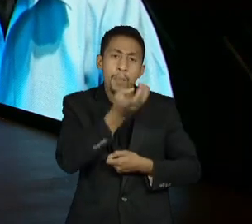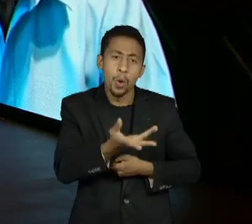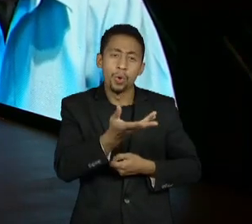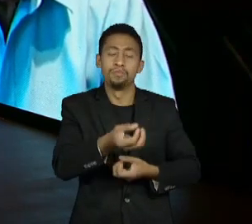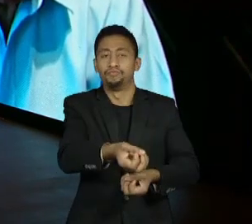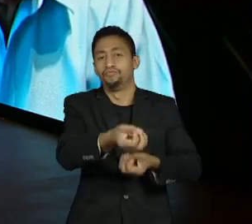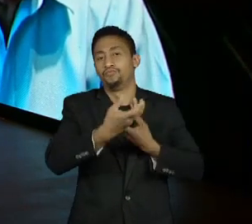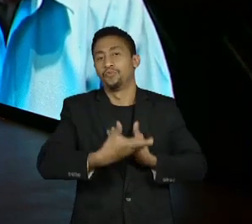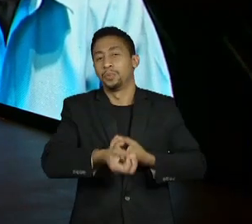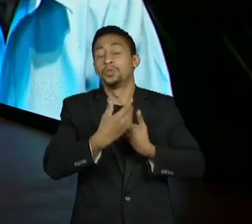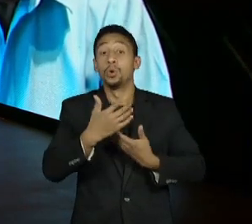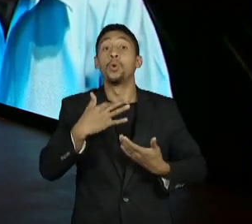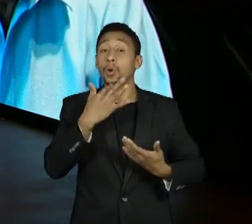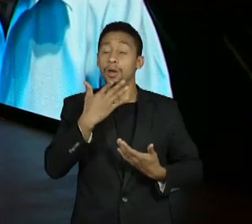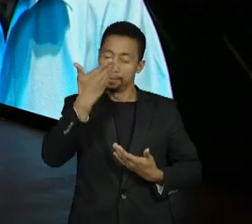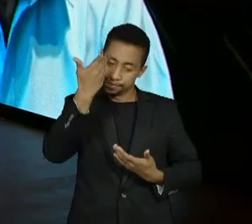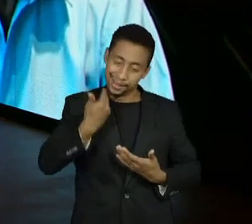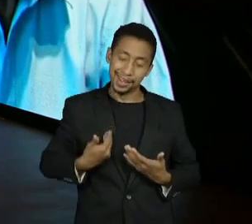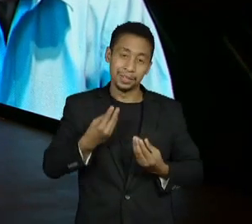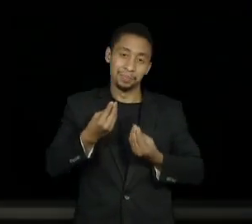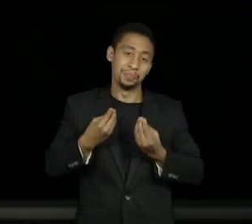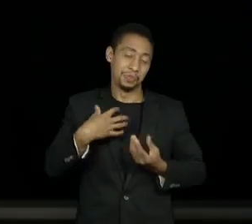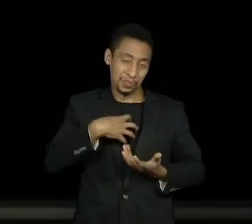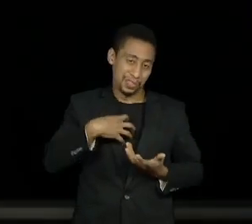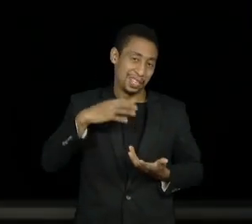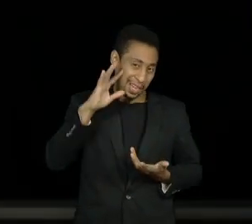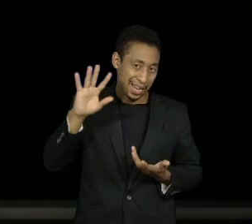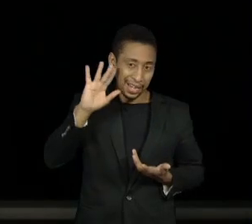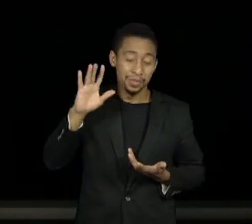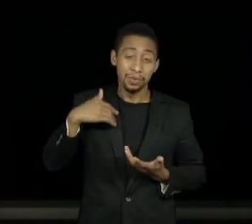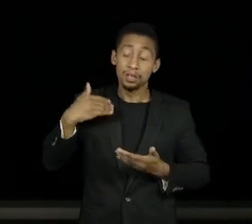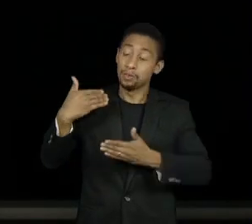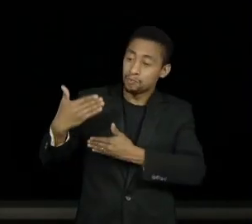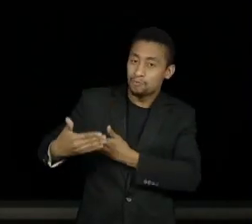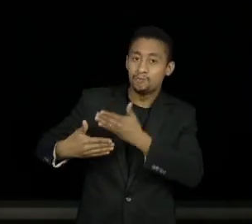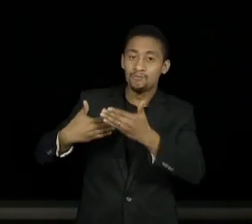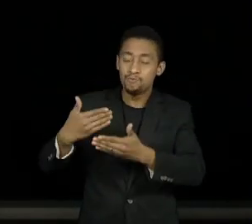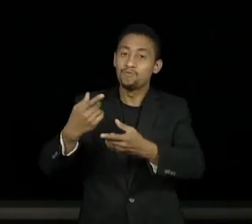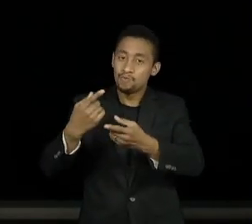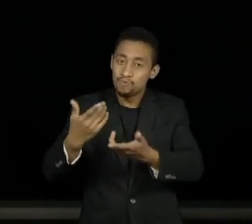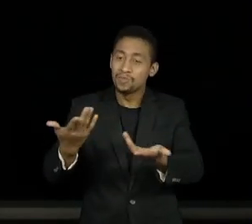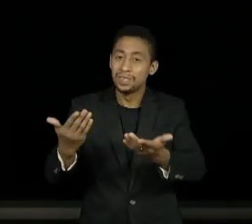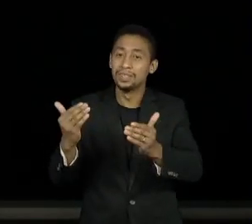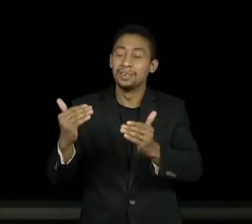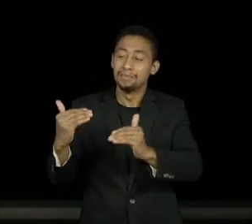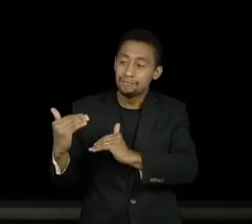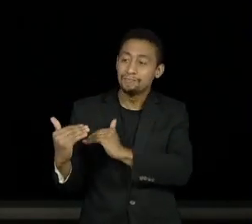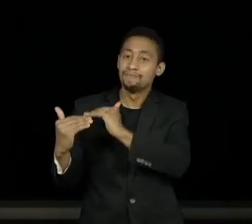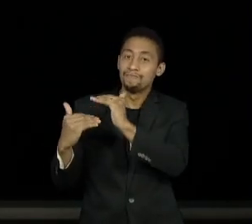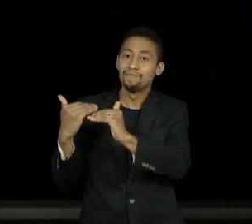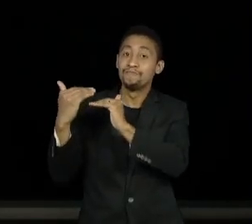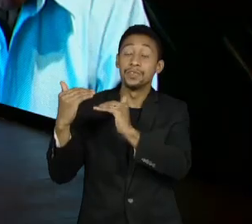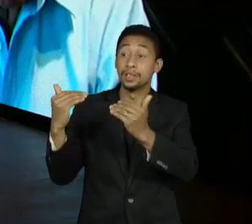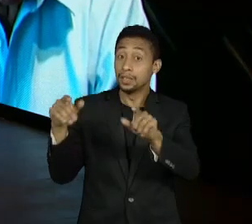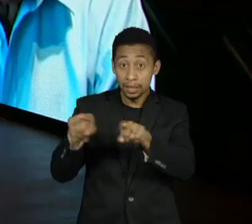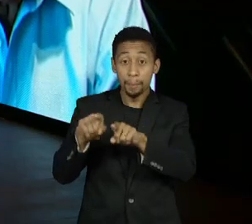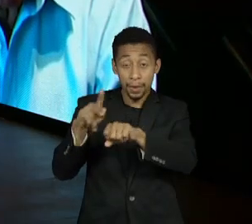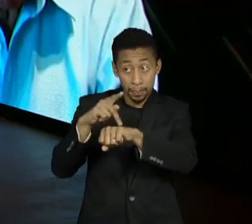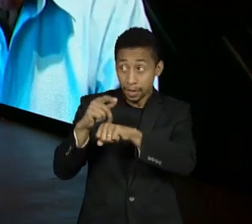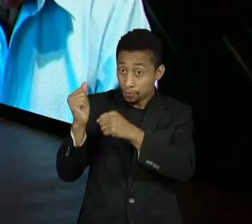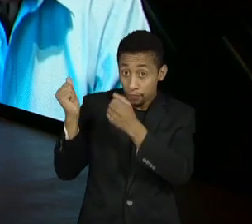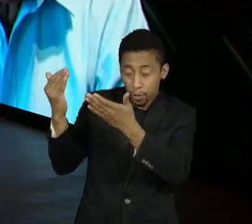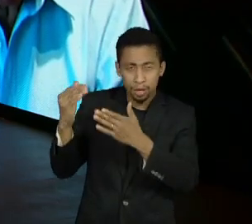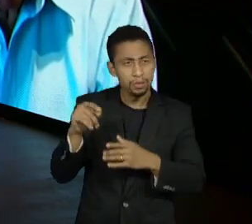e vamos andando desse jeito, crescendo, inclusive, principalmente, no exterior. Você já